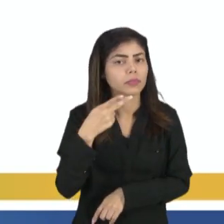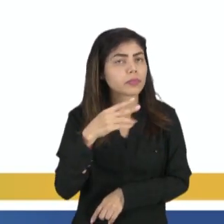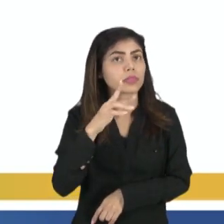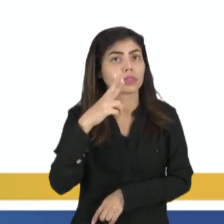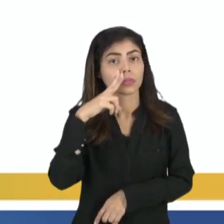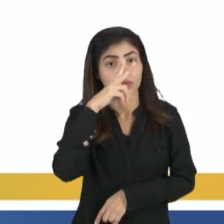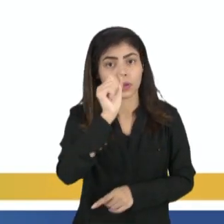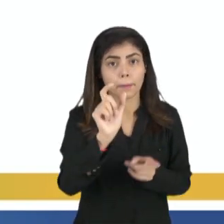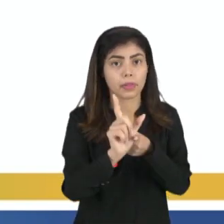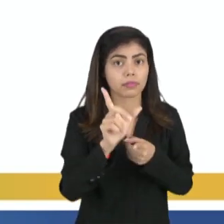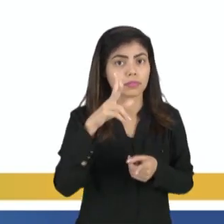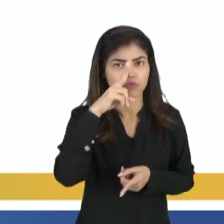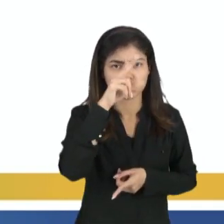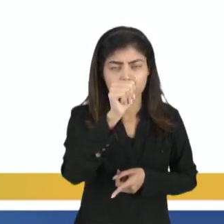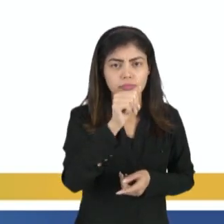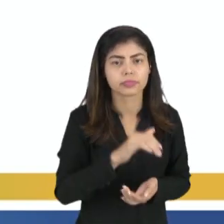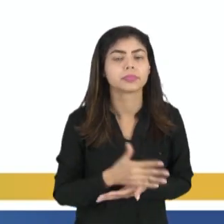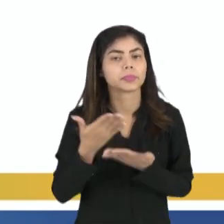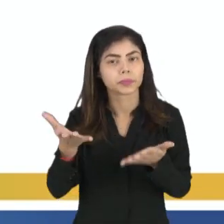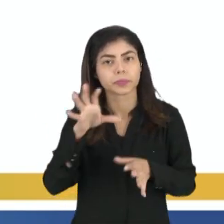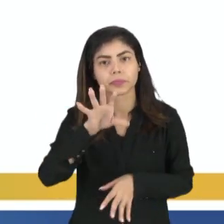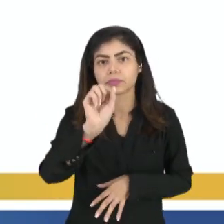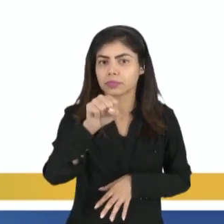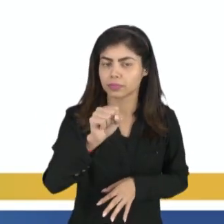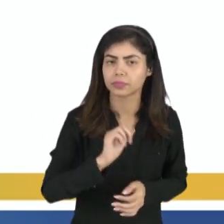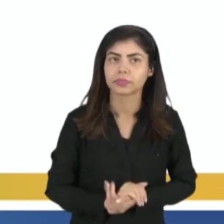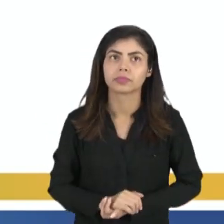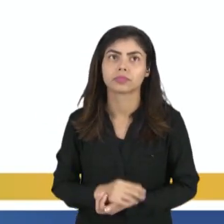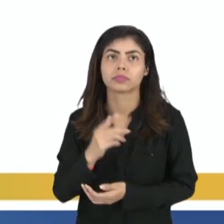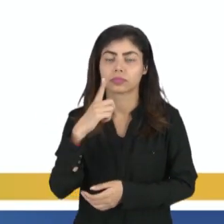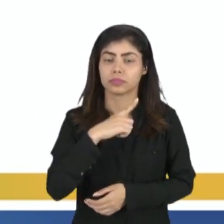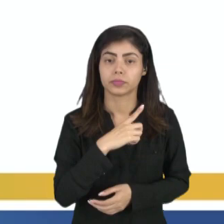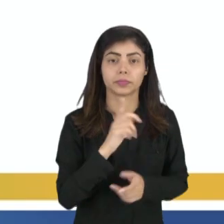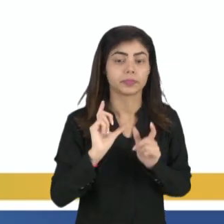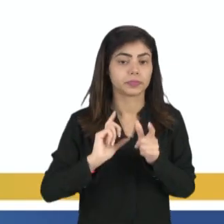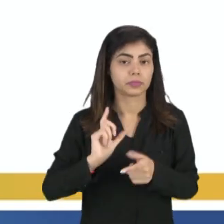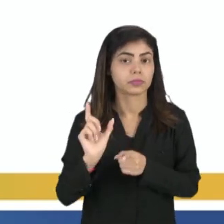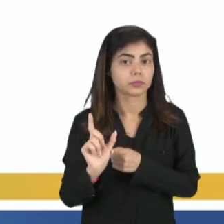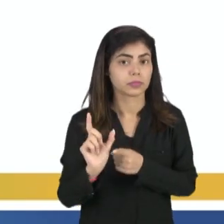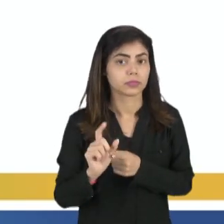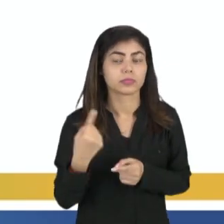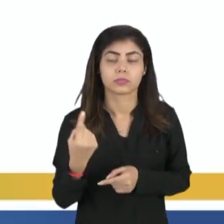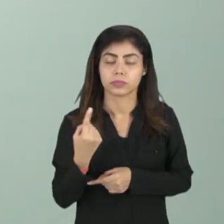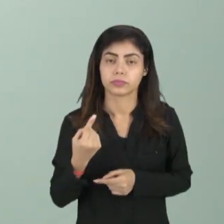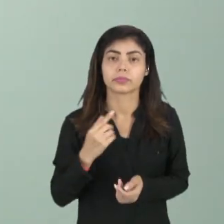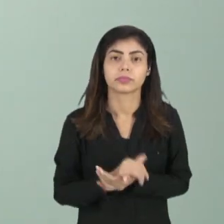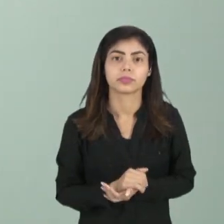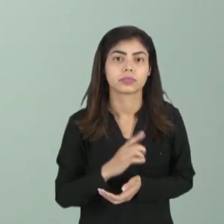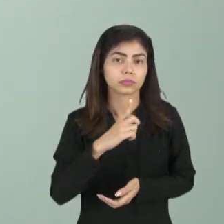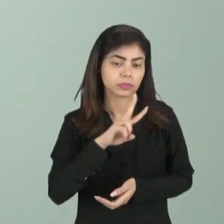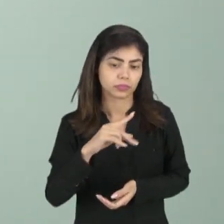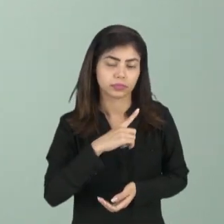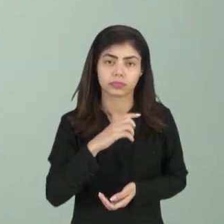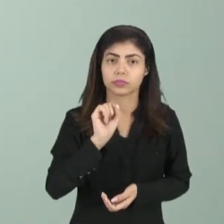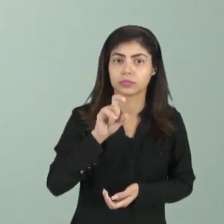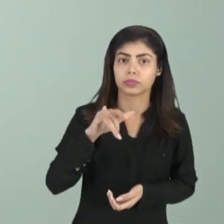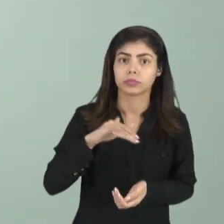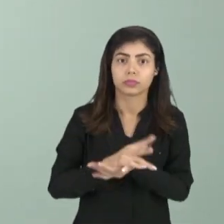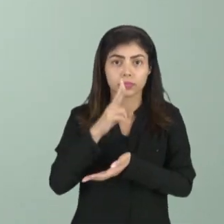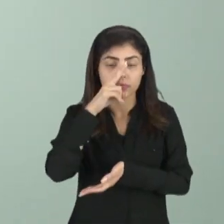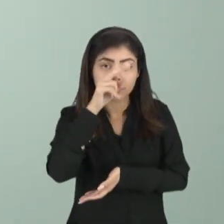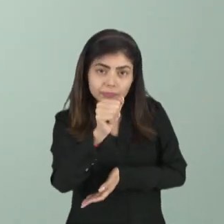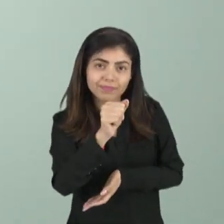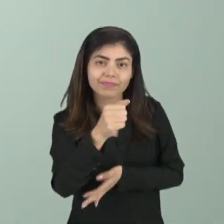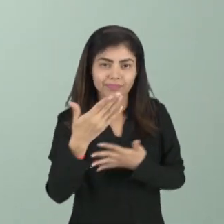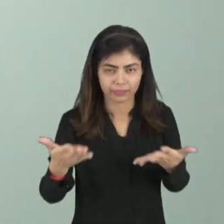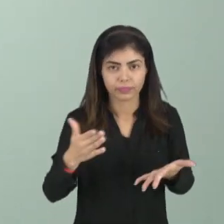de sílaba tônica isso mesmo ese as abas né numa palavra nós vamos ter uma sílaba tônica que ela quer para